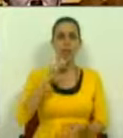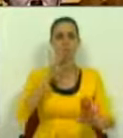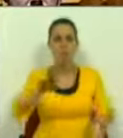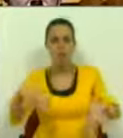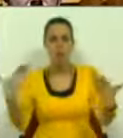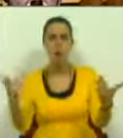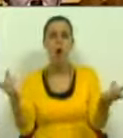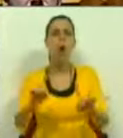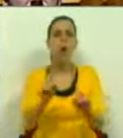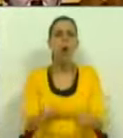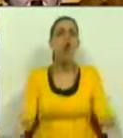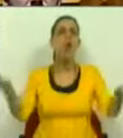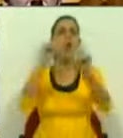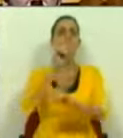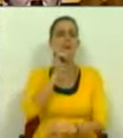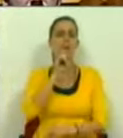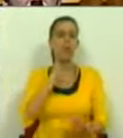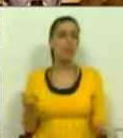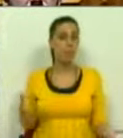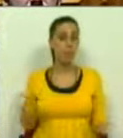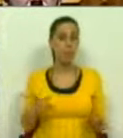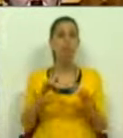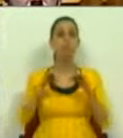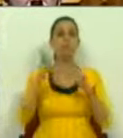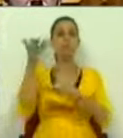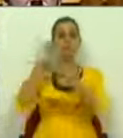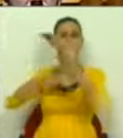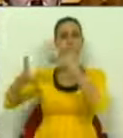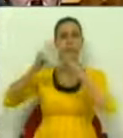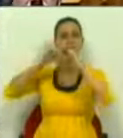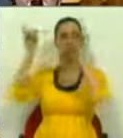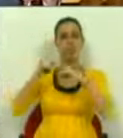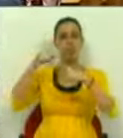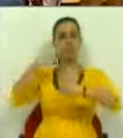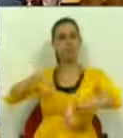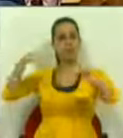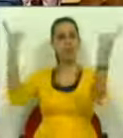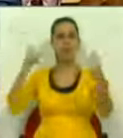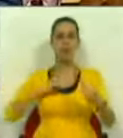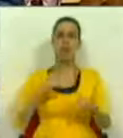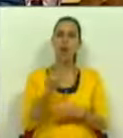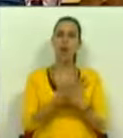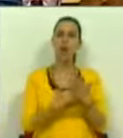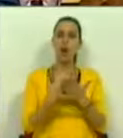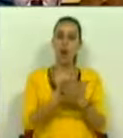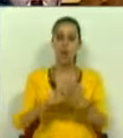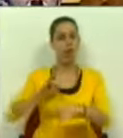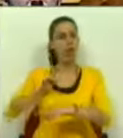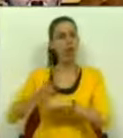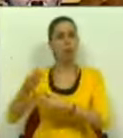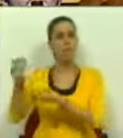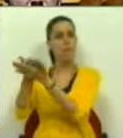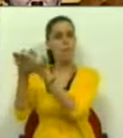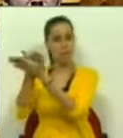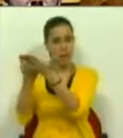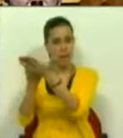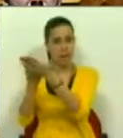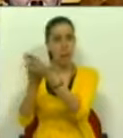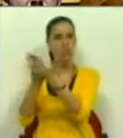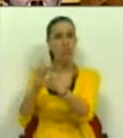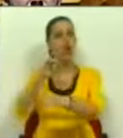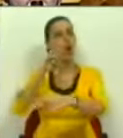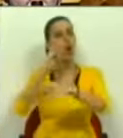retirar novas oportunidades na internacionalização e na projeção da nossa economia noutros mercados e